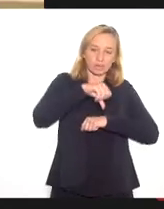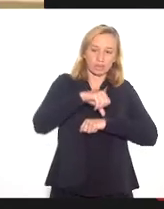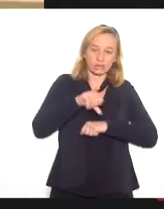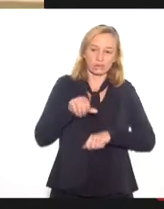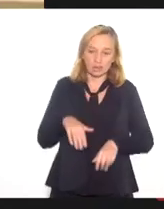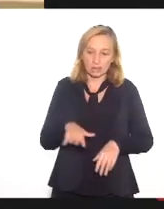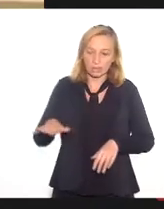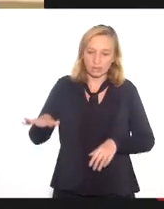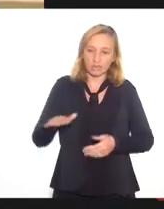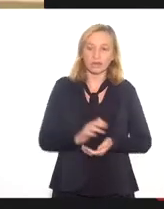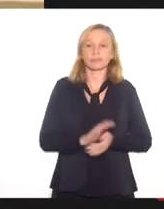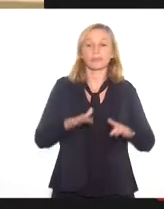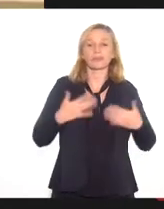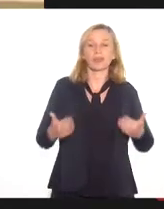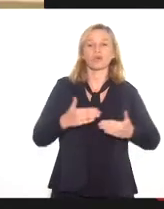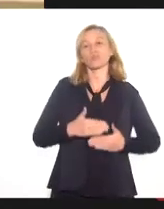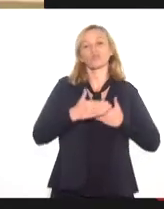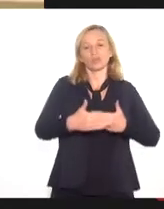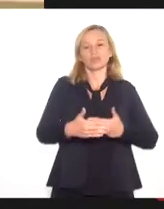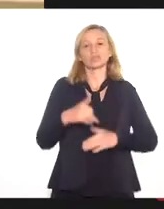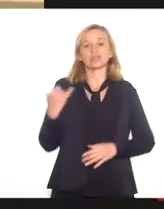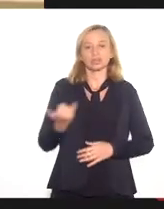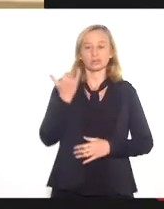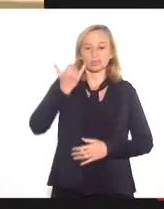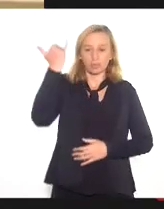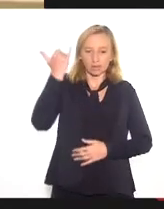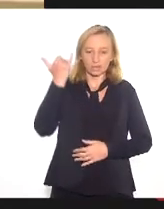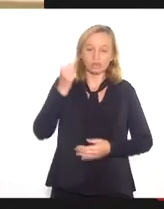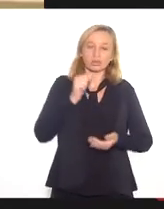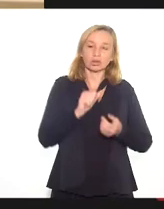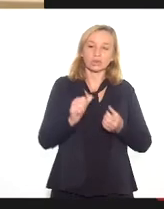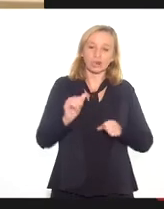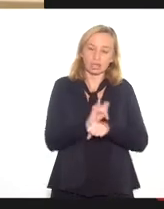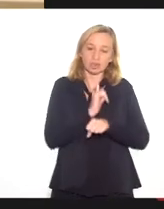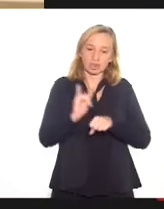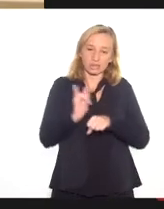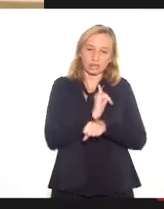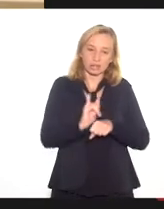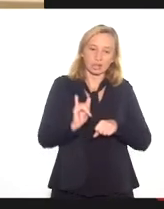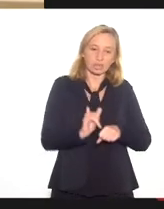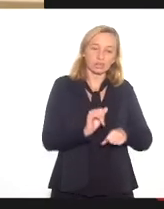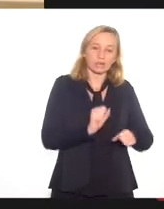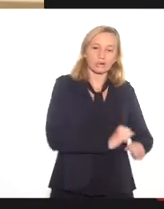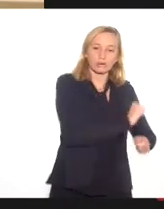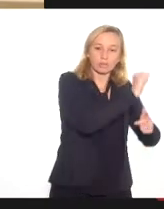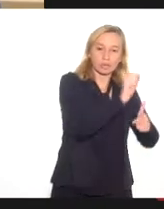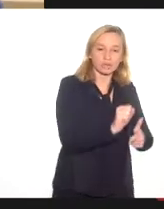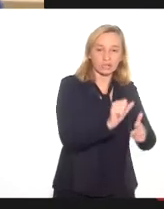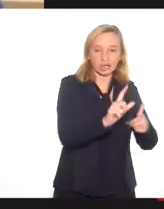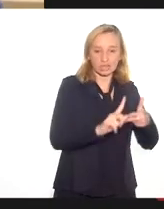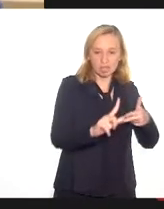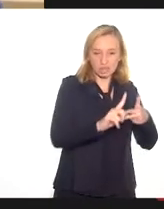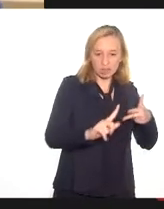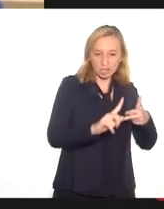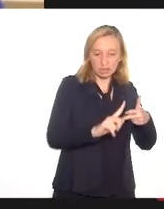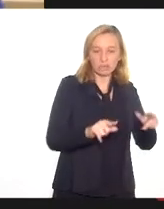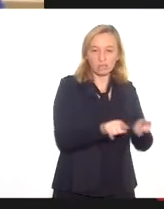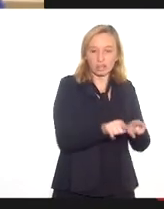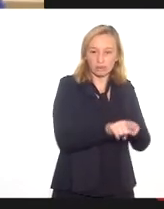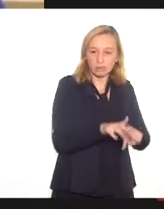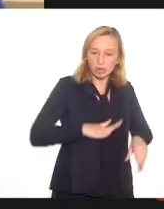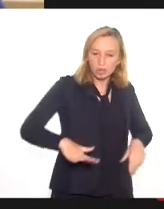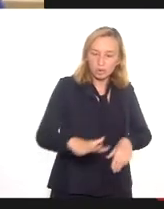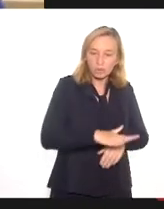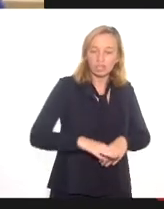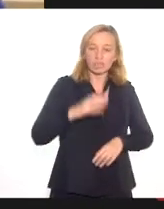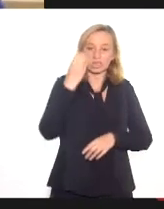e periferias. Então, um avanço importante à articulação entre o Poder Legislativo e os espaços de